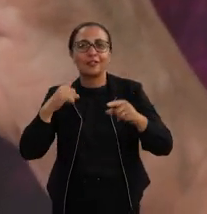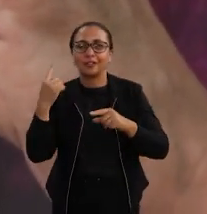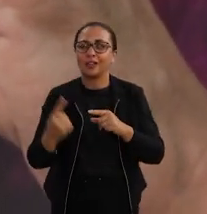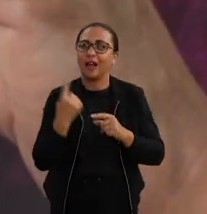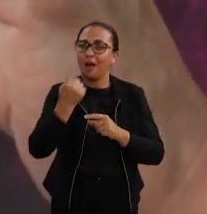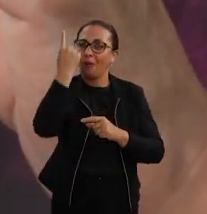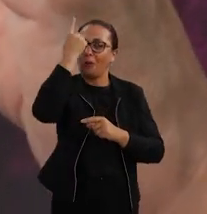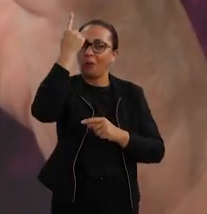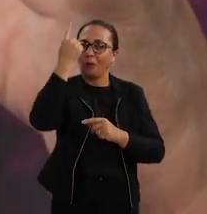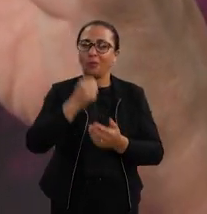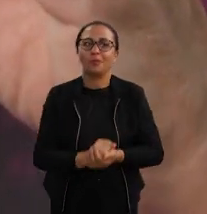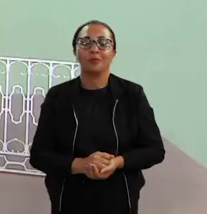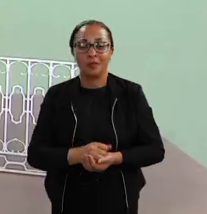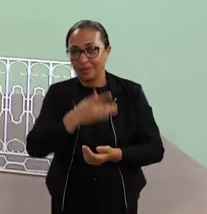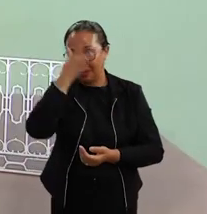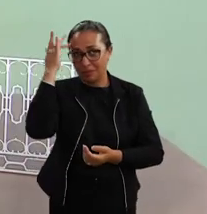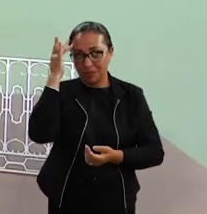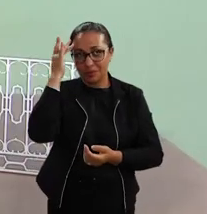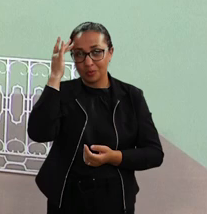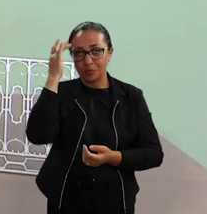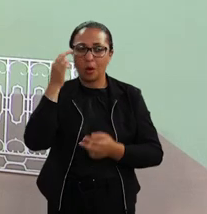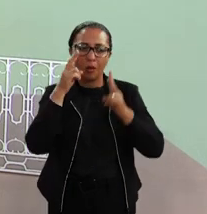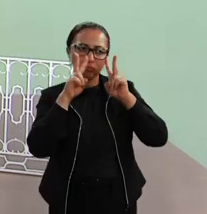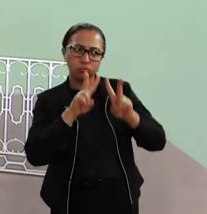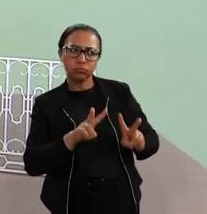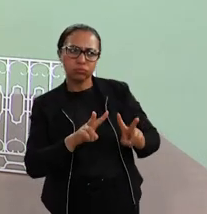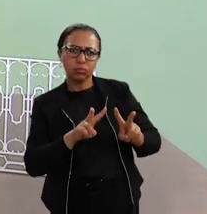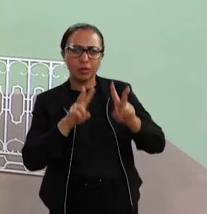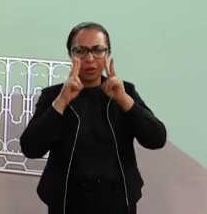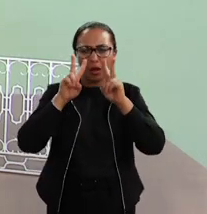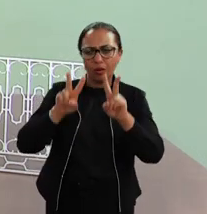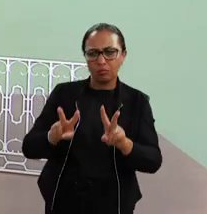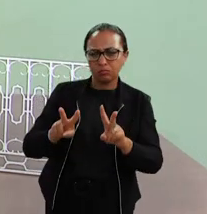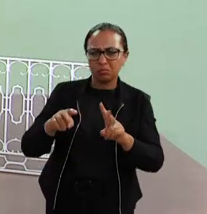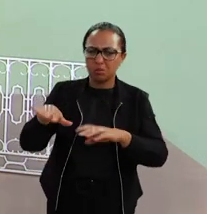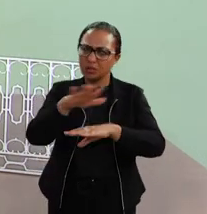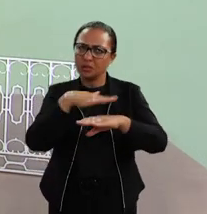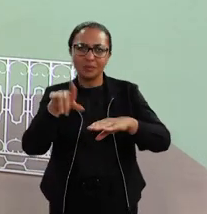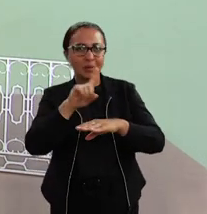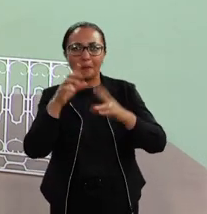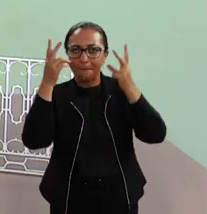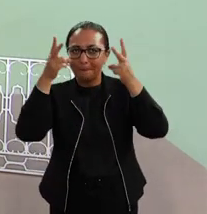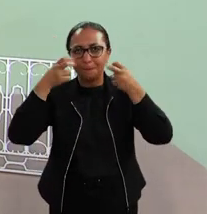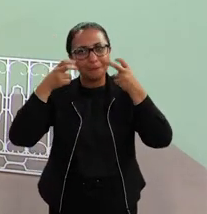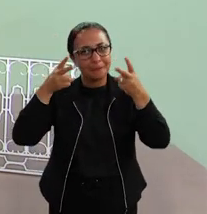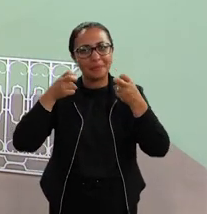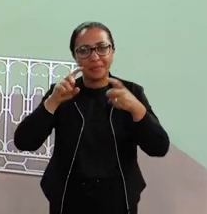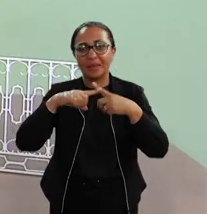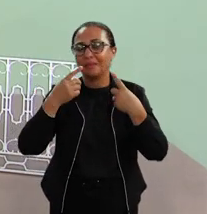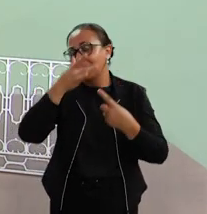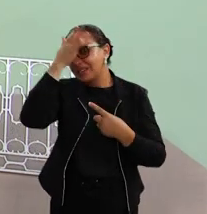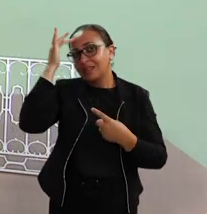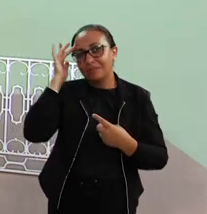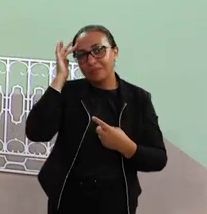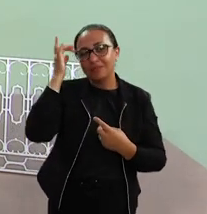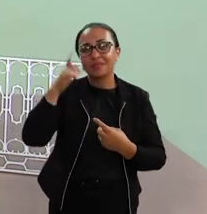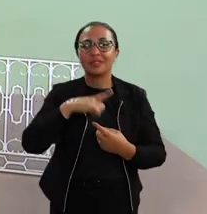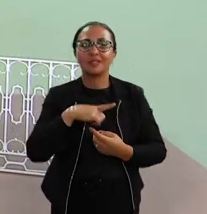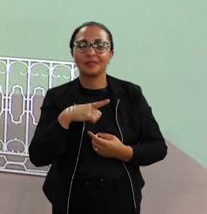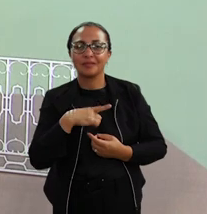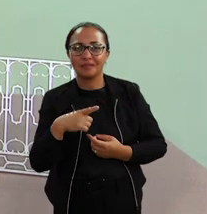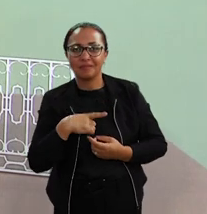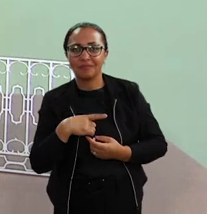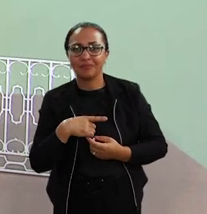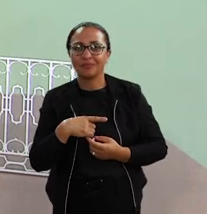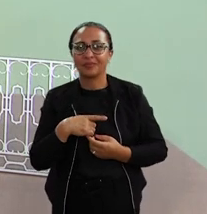né? Então, a pessoa olhando assim só superficialmente não percebe, mas a pessoa